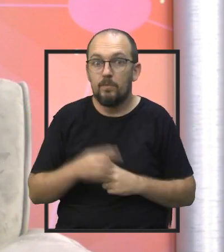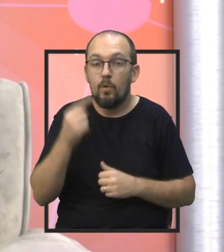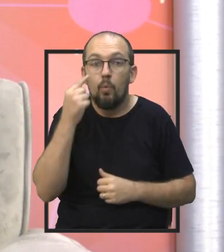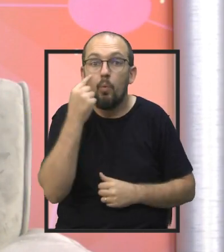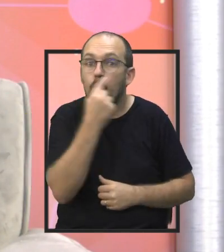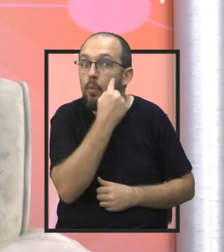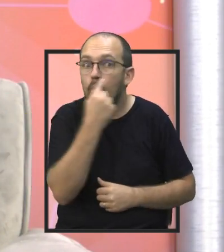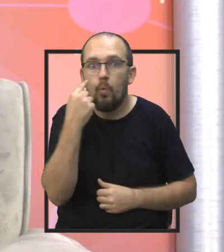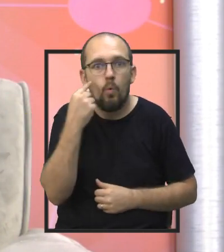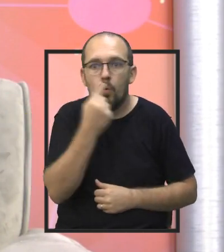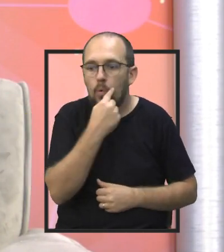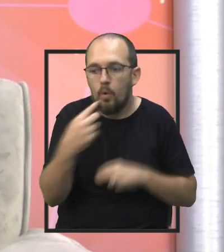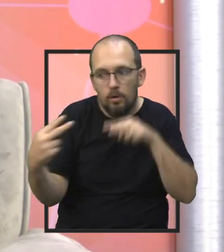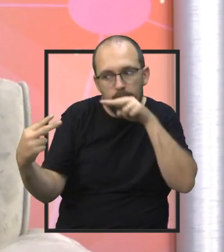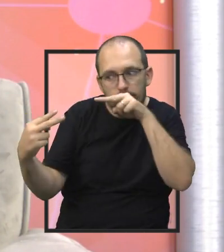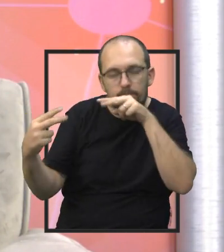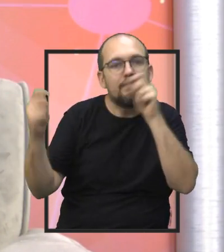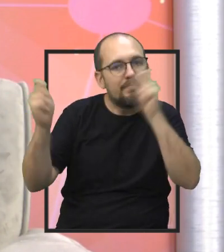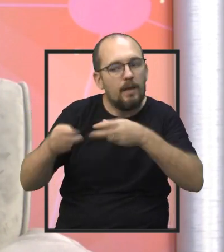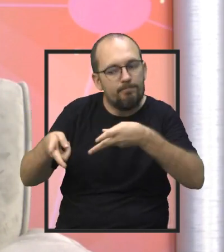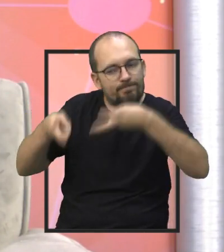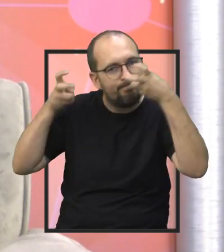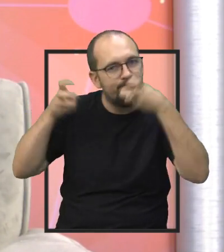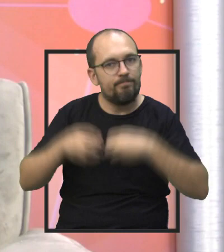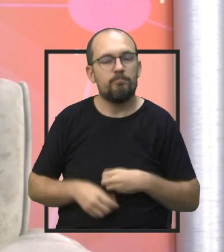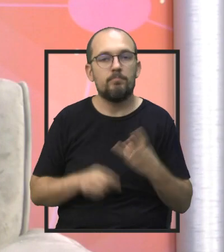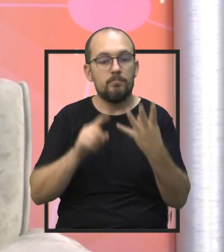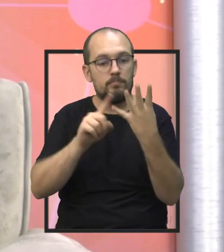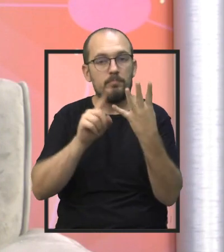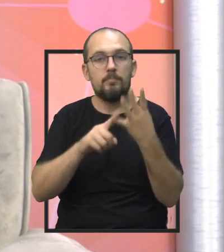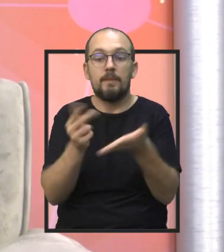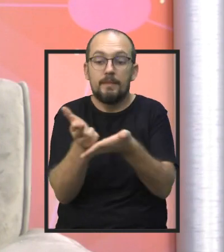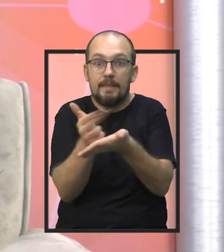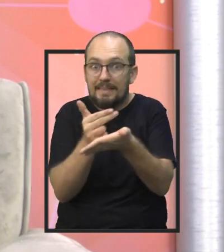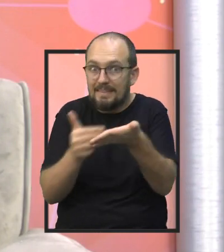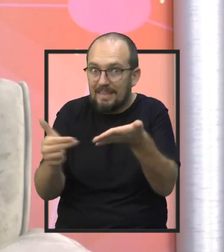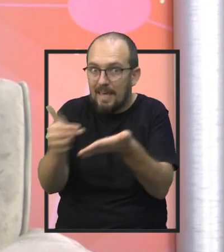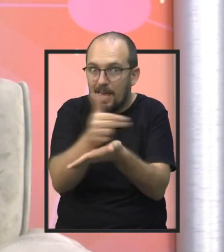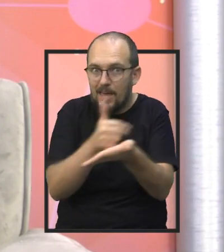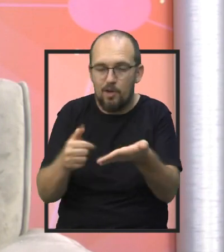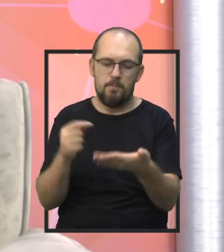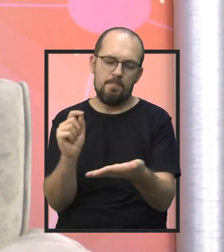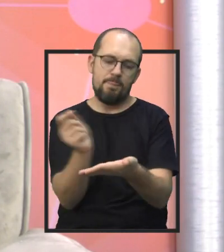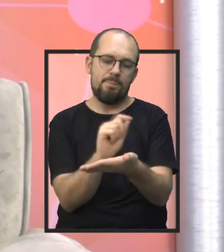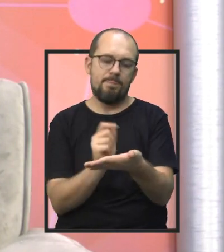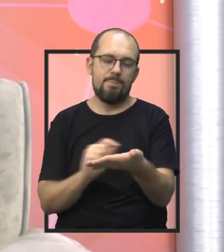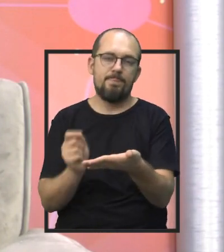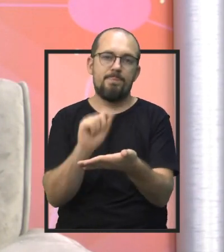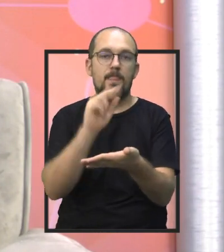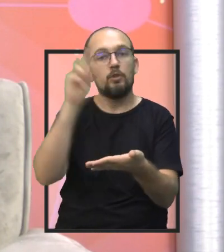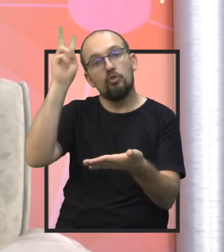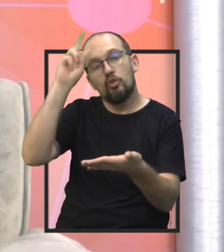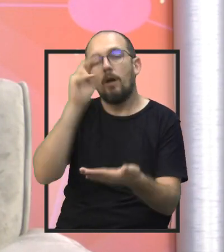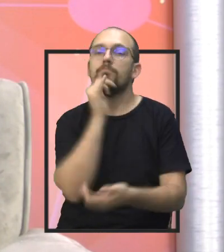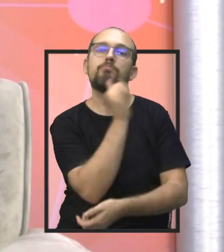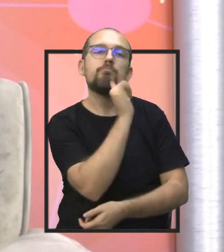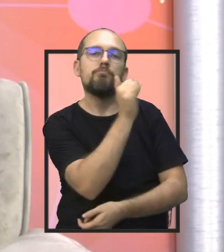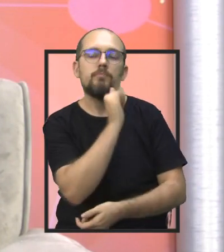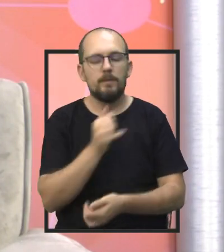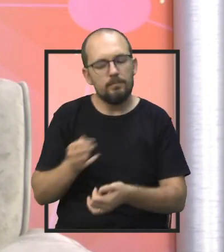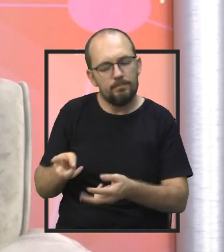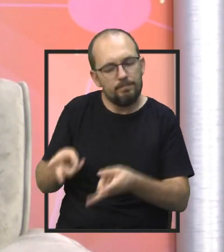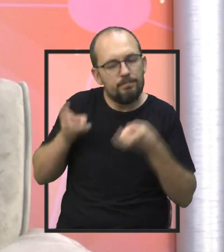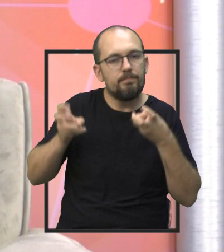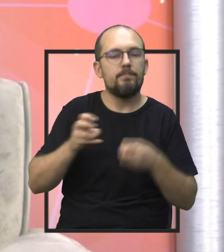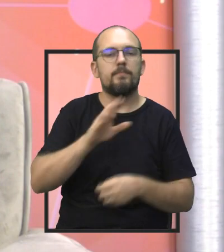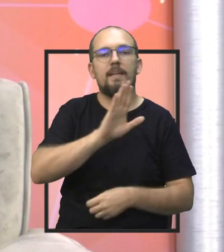uma criança diz muito, o desenho de uma criança diz muito, ela verbaliza através dos desenhos, das histórias. São